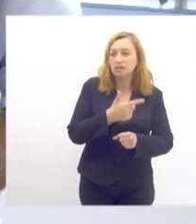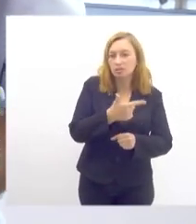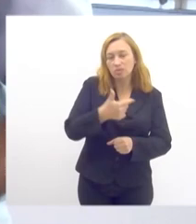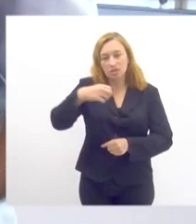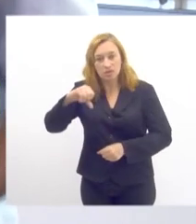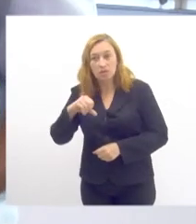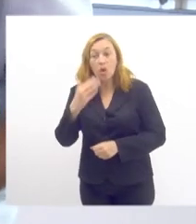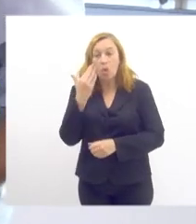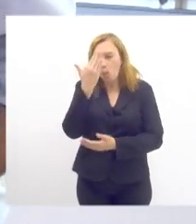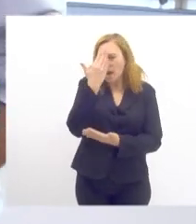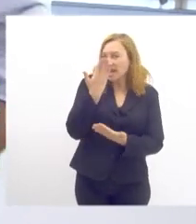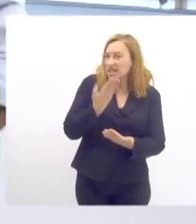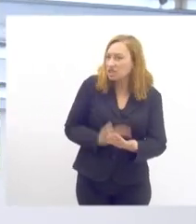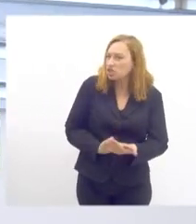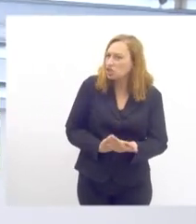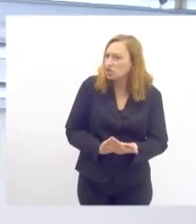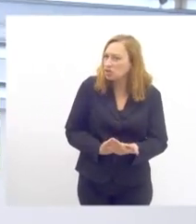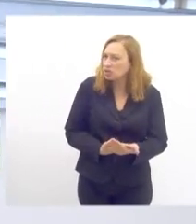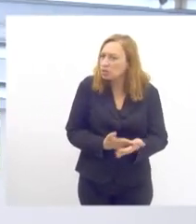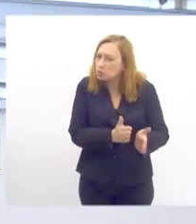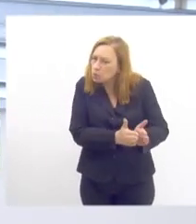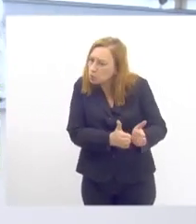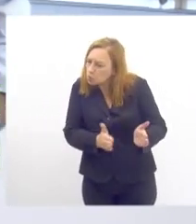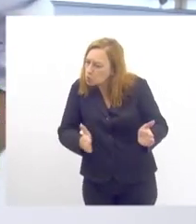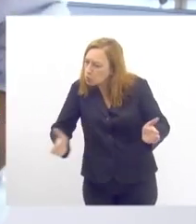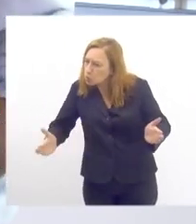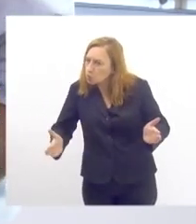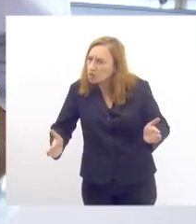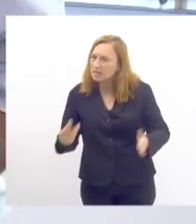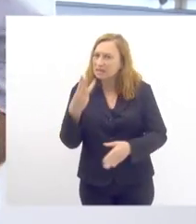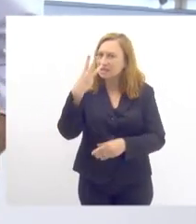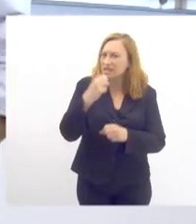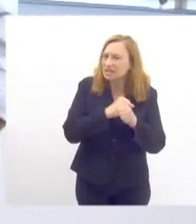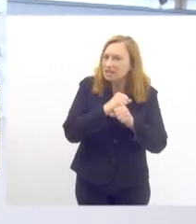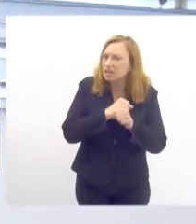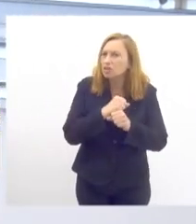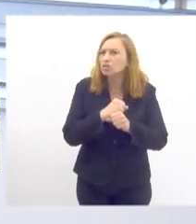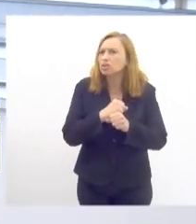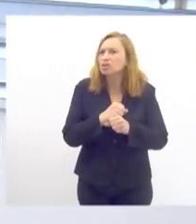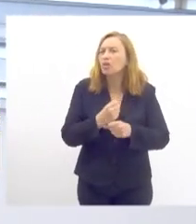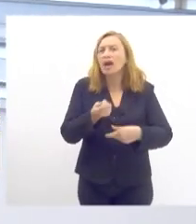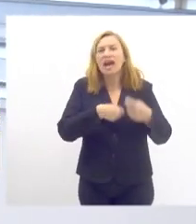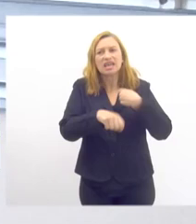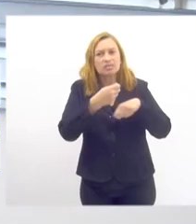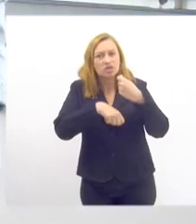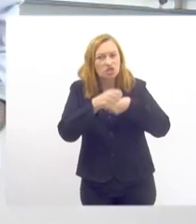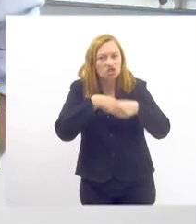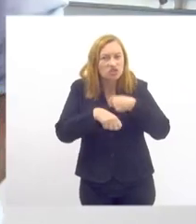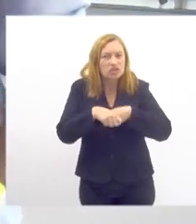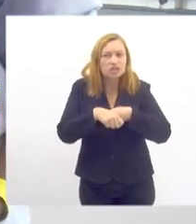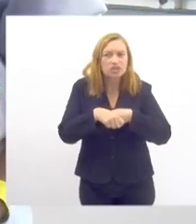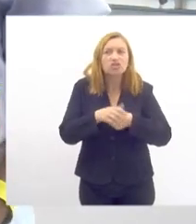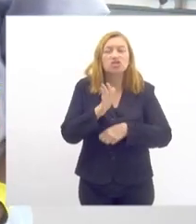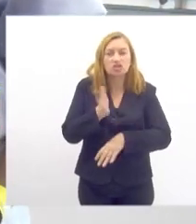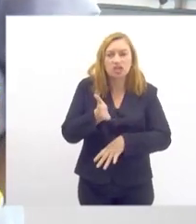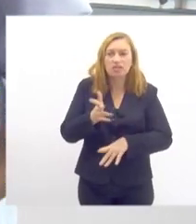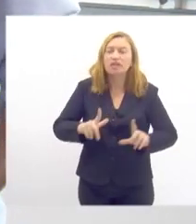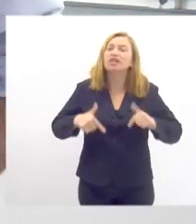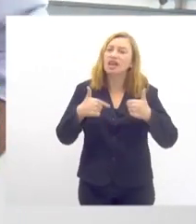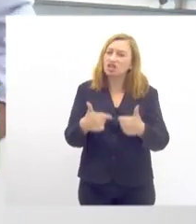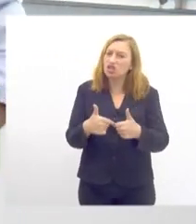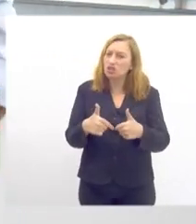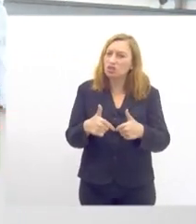Então, acredito que, nesse tramitar aí de 3 anos, a administração deveria ter tomado a atitude,